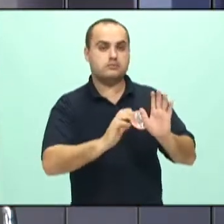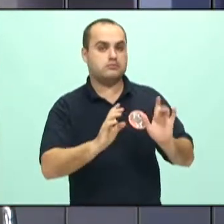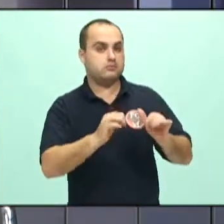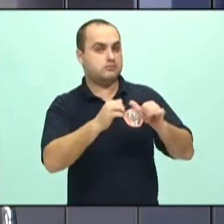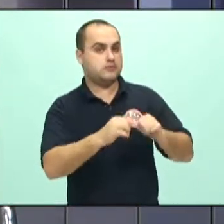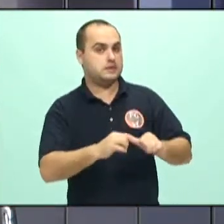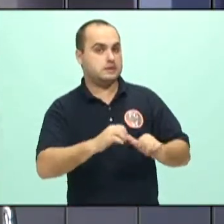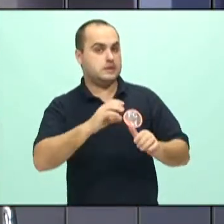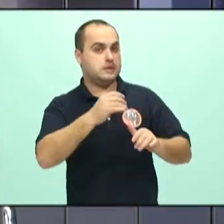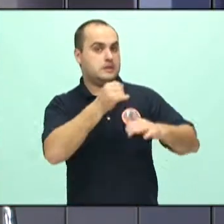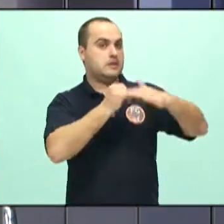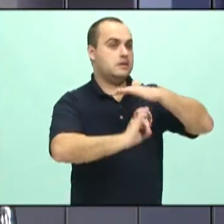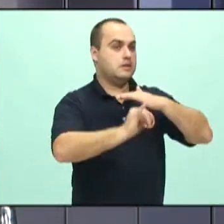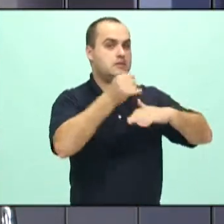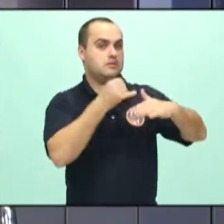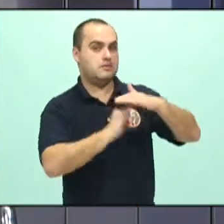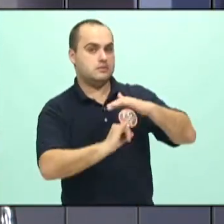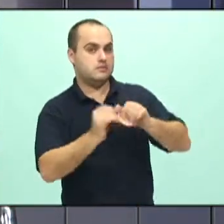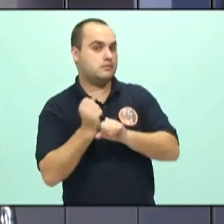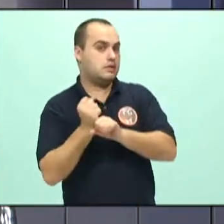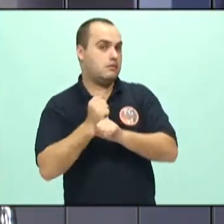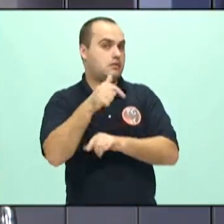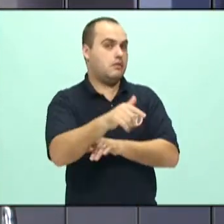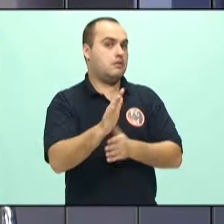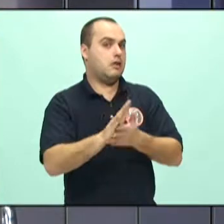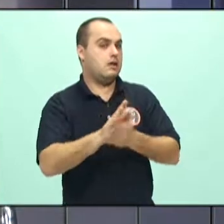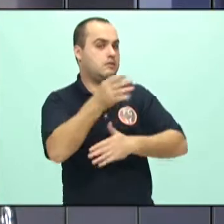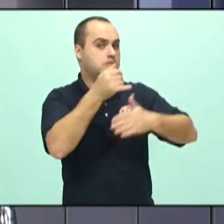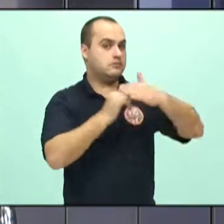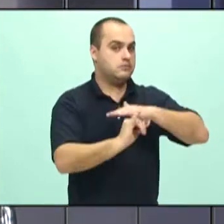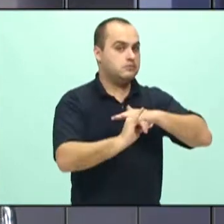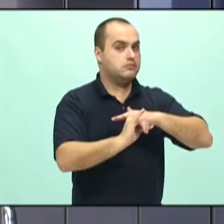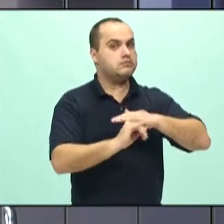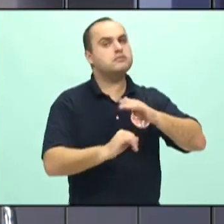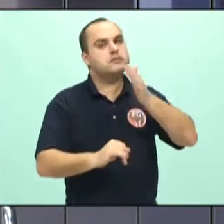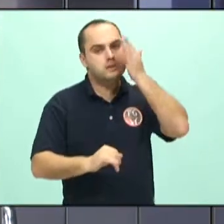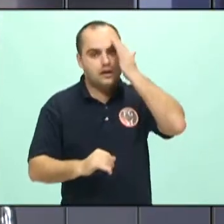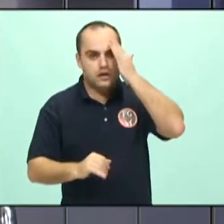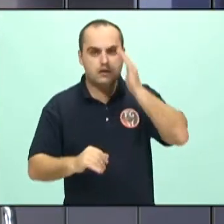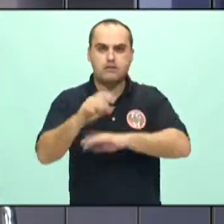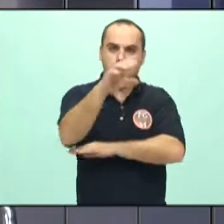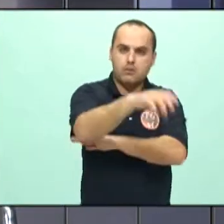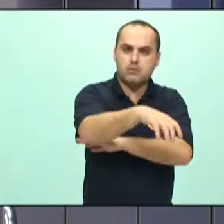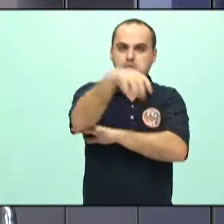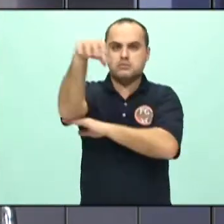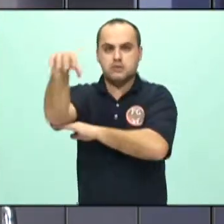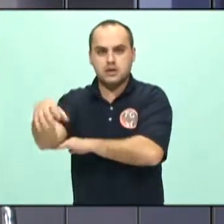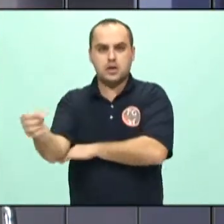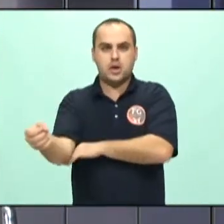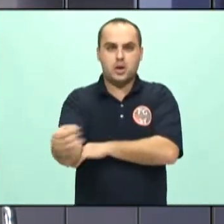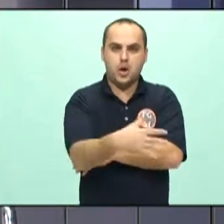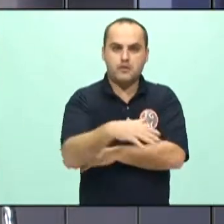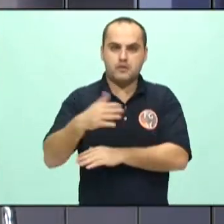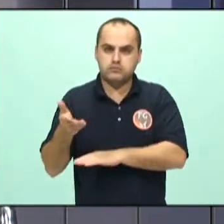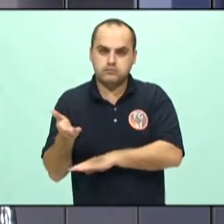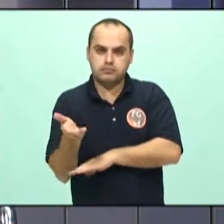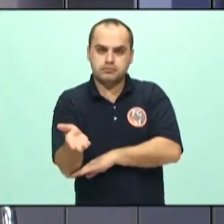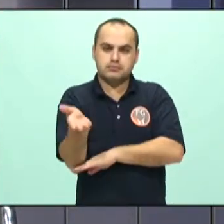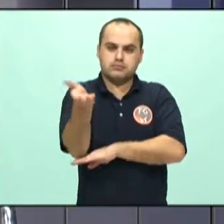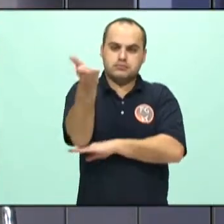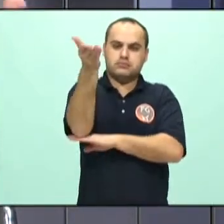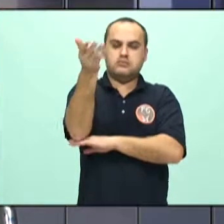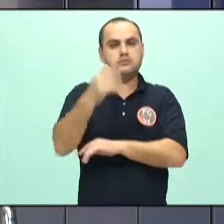realizando investimentos em equipamentos nos últimos anos. Quando a gente fala de portainer, de novas empilhadeiras, né? Então precisa realizar novos investimentos,